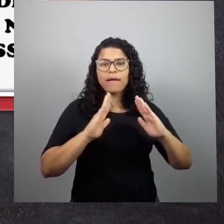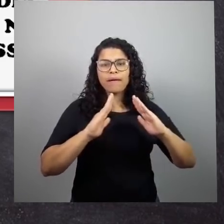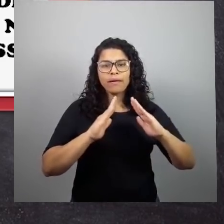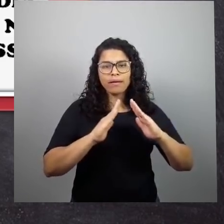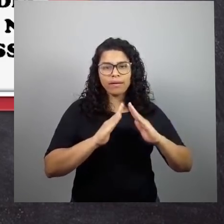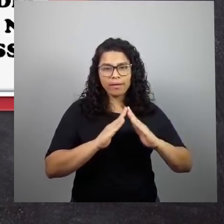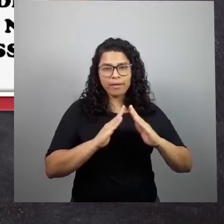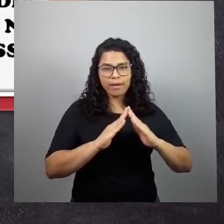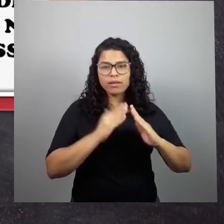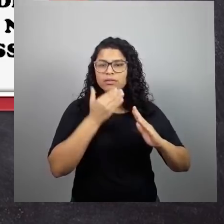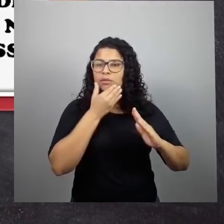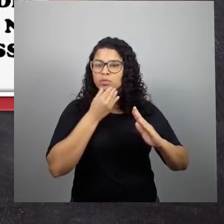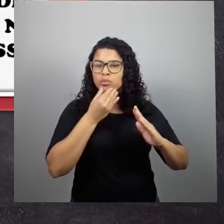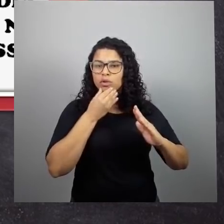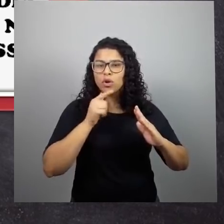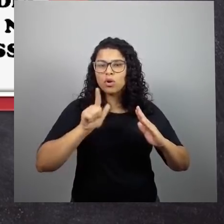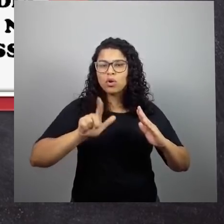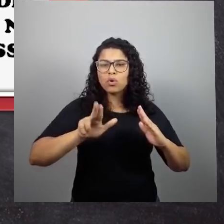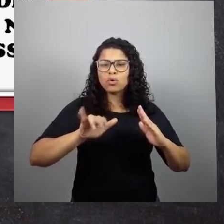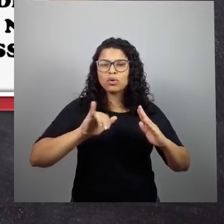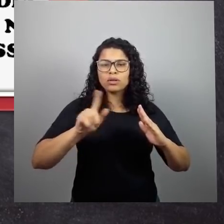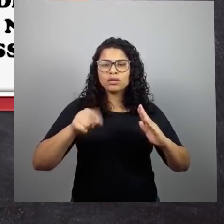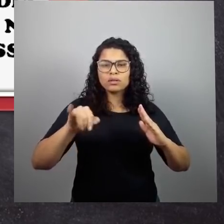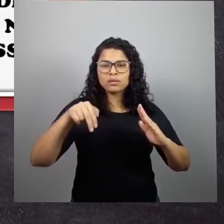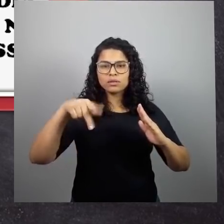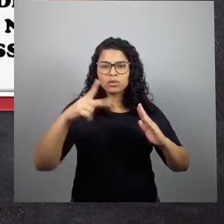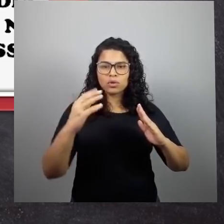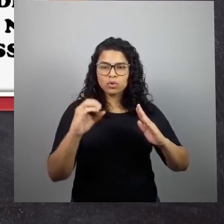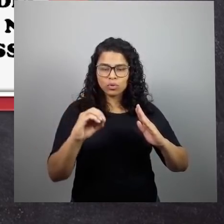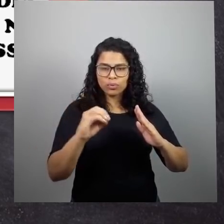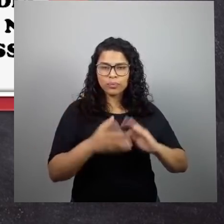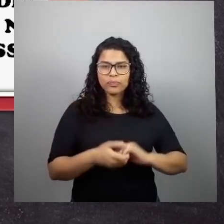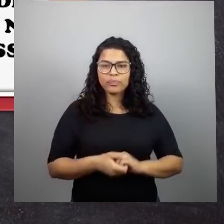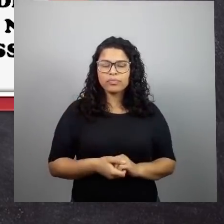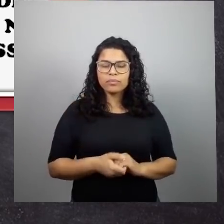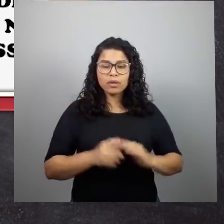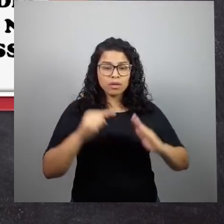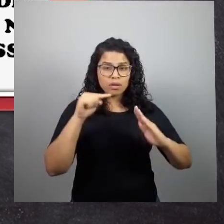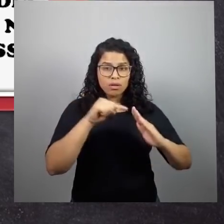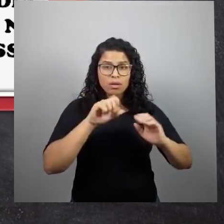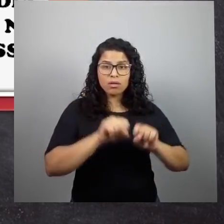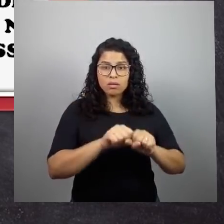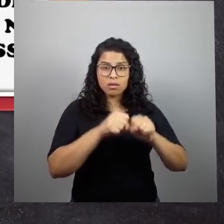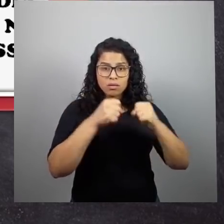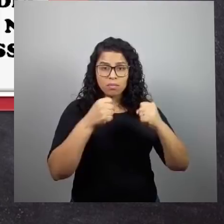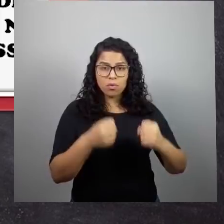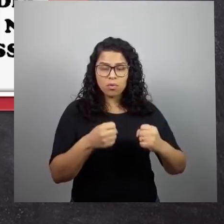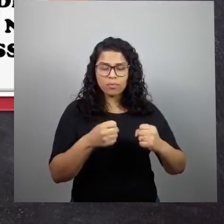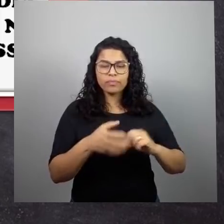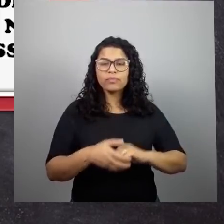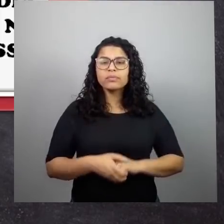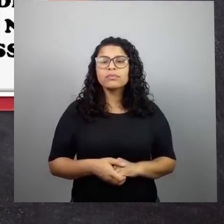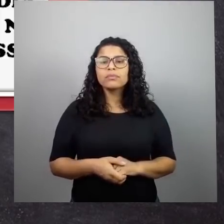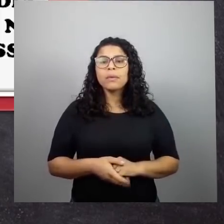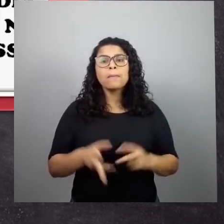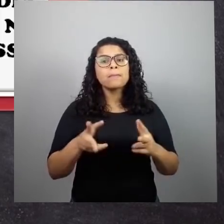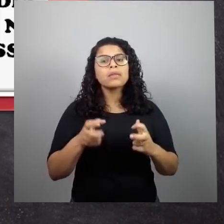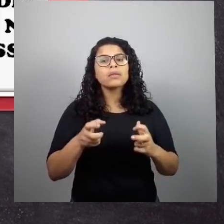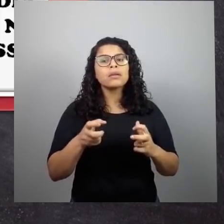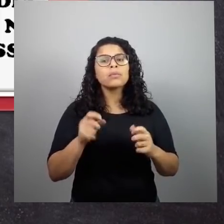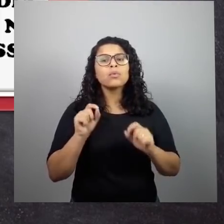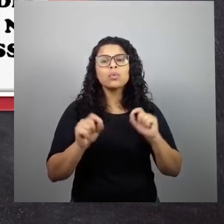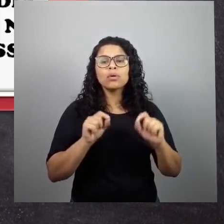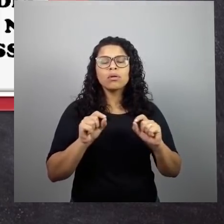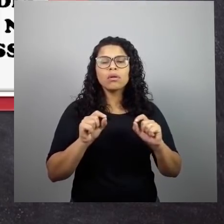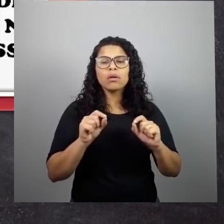casa do Luizinho teve uma parte do telhado quebrada. Vejam que até o modo de falar, o que a gente